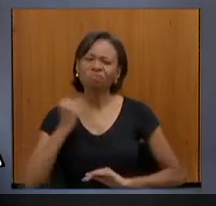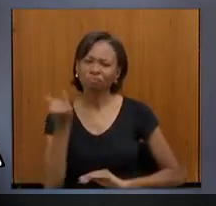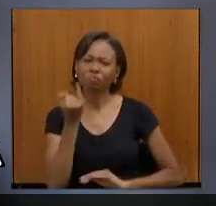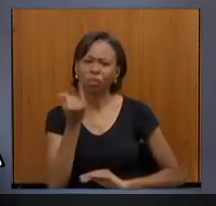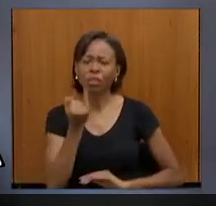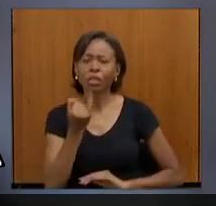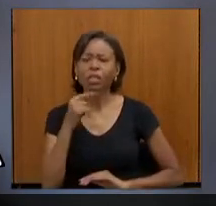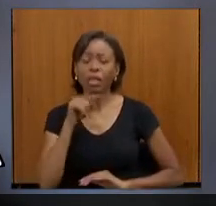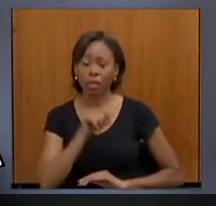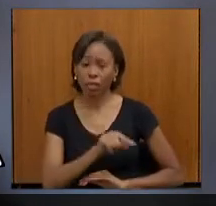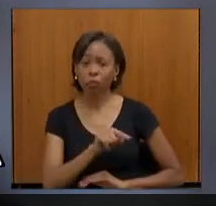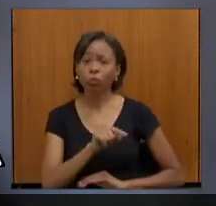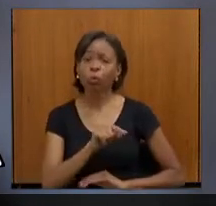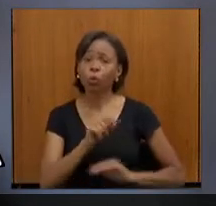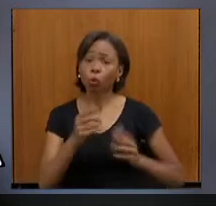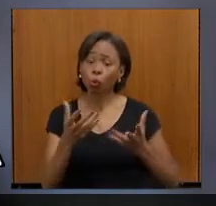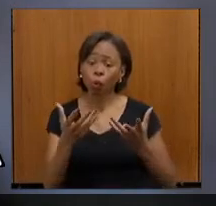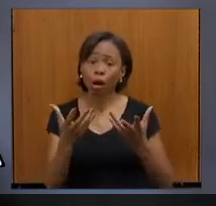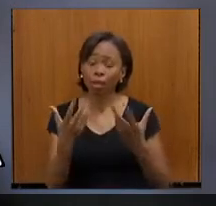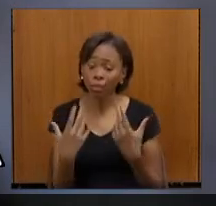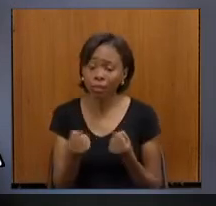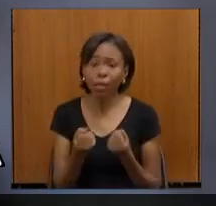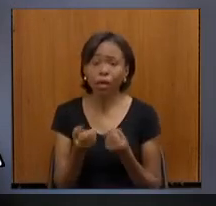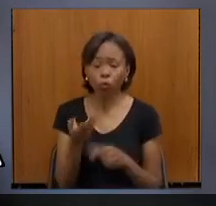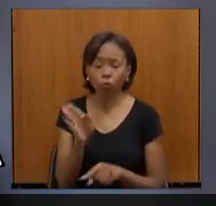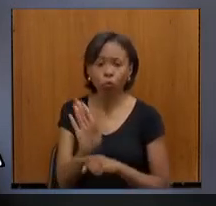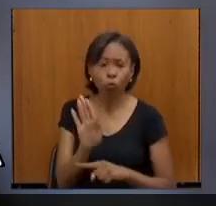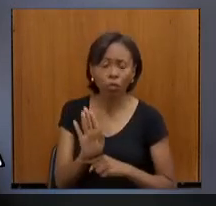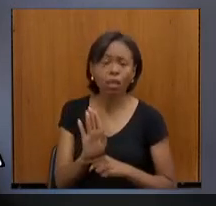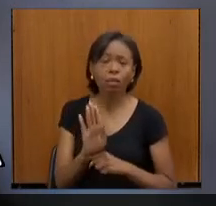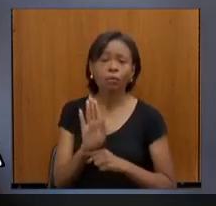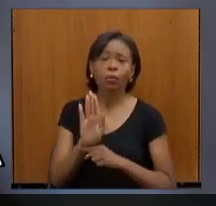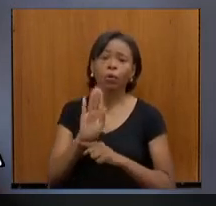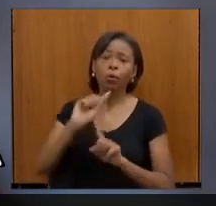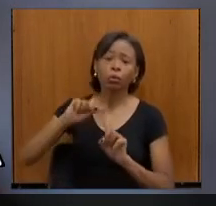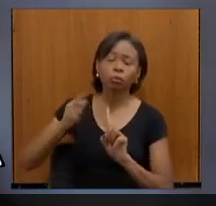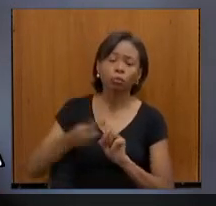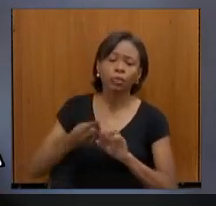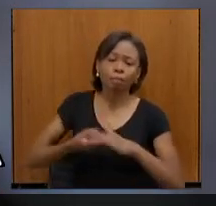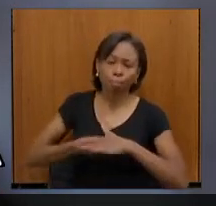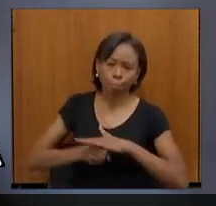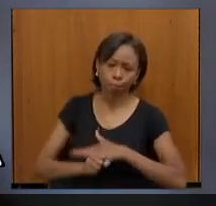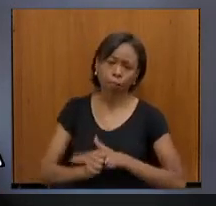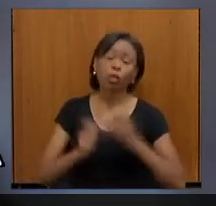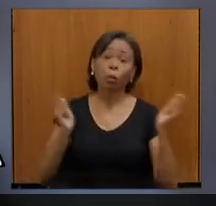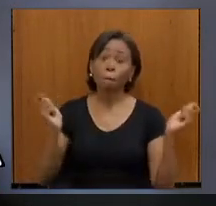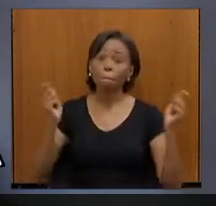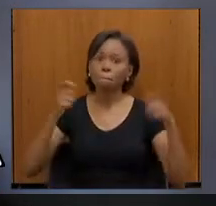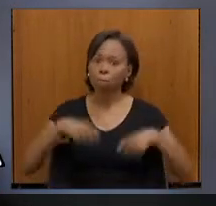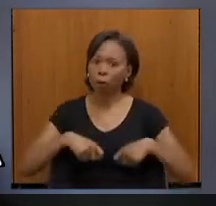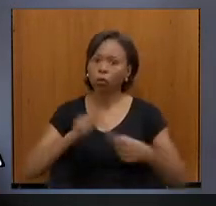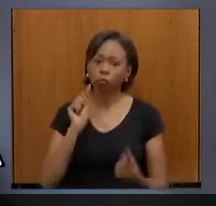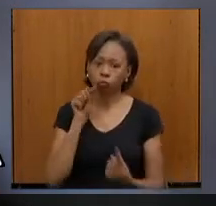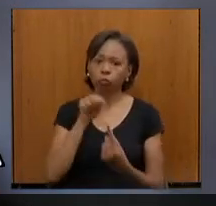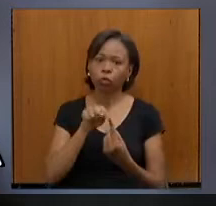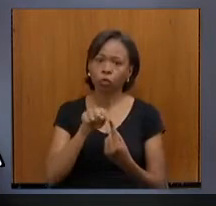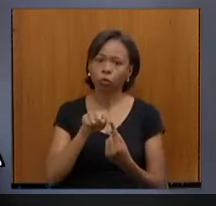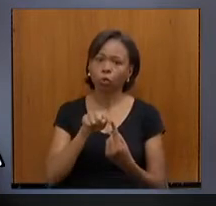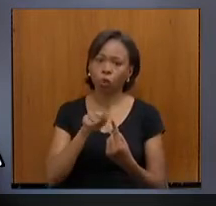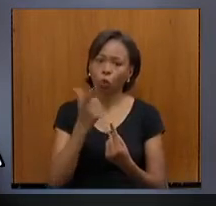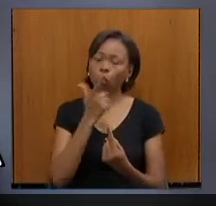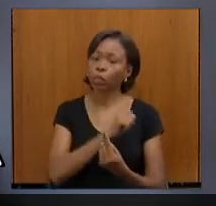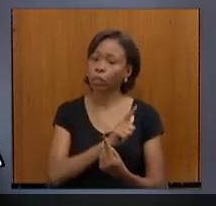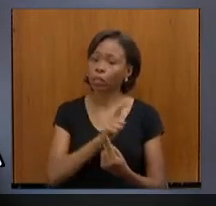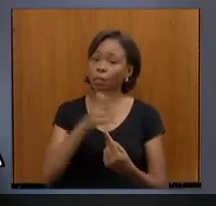a um pacto que pode, de fato, conseguir não só alcançar os objetivos, como salvar a vida